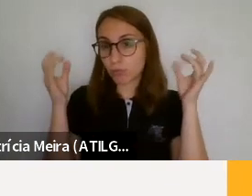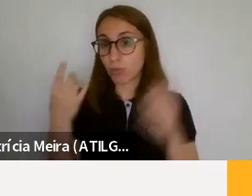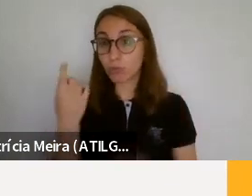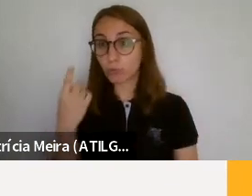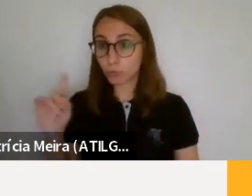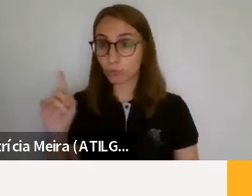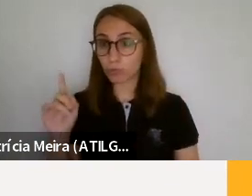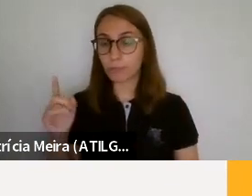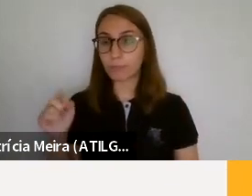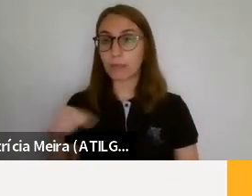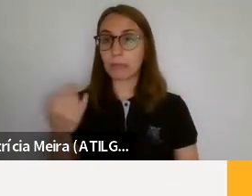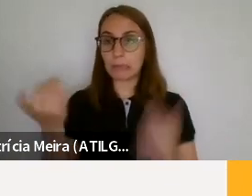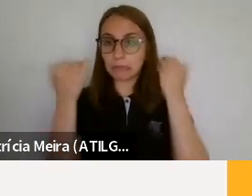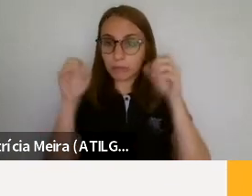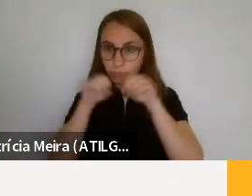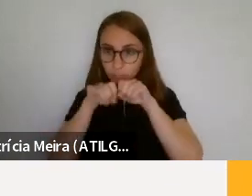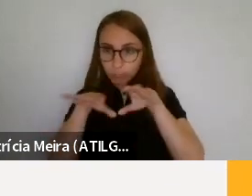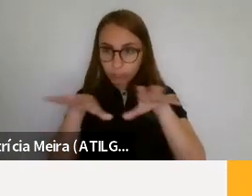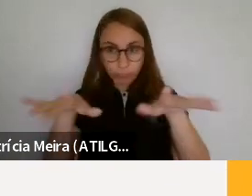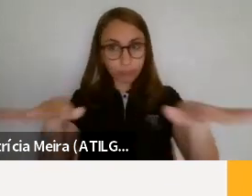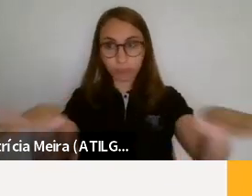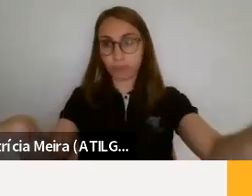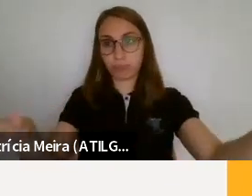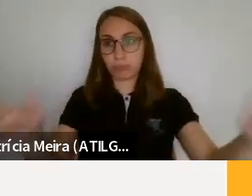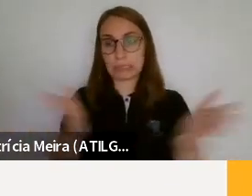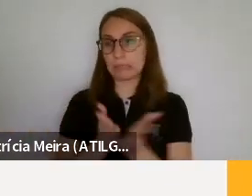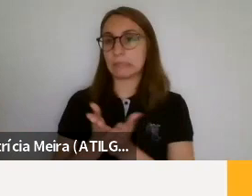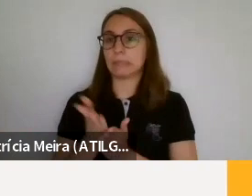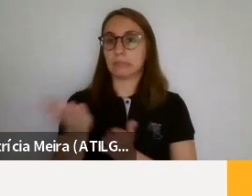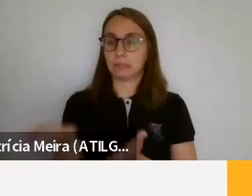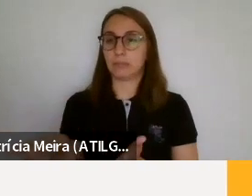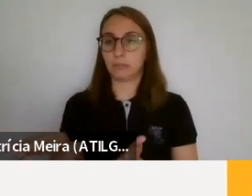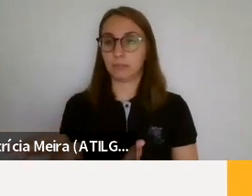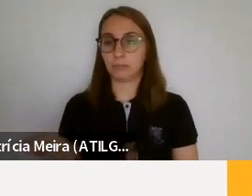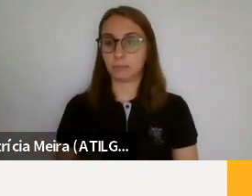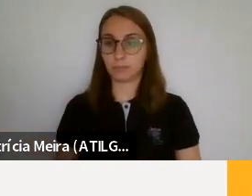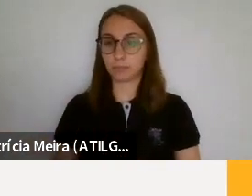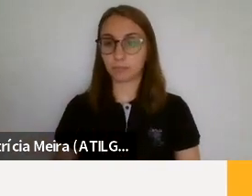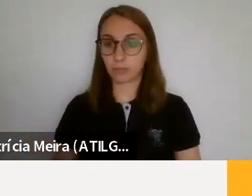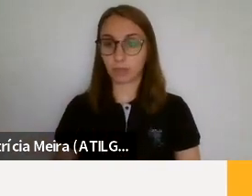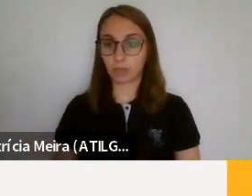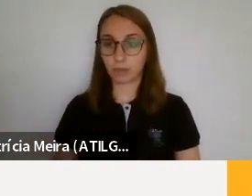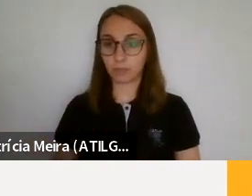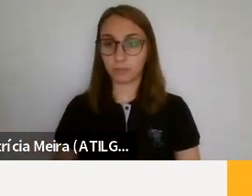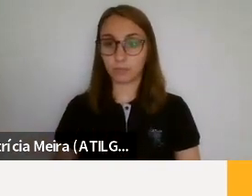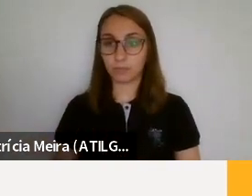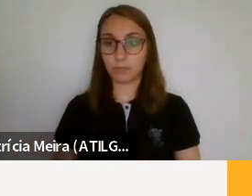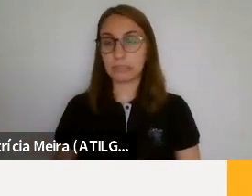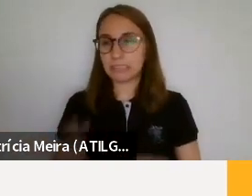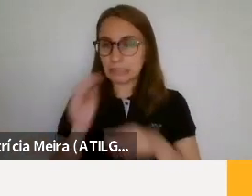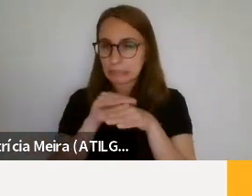a facilidade que se tem em disseminar-se informação, em partilhar, em comunicar, em